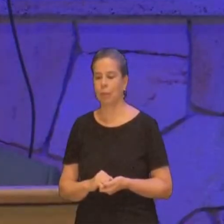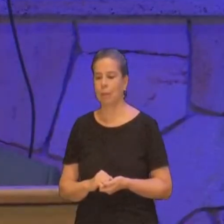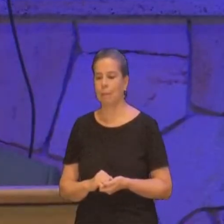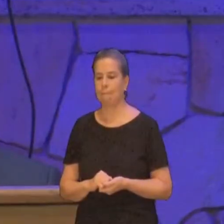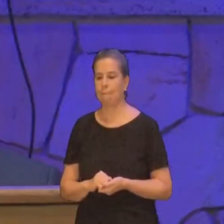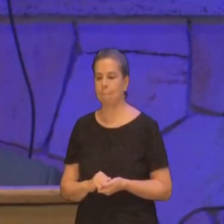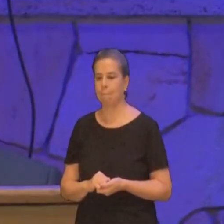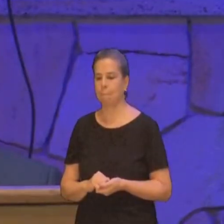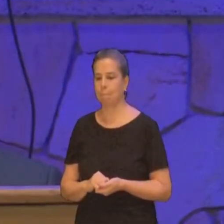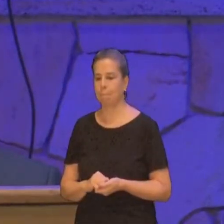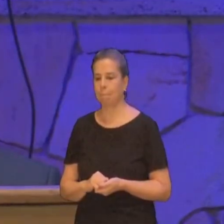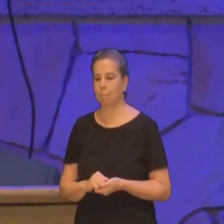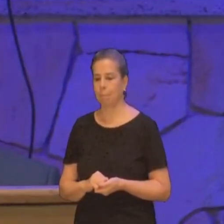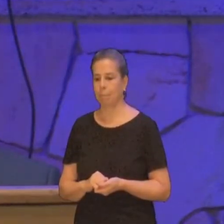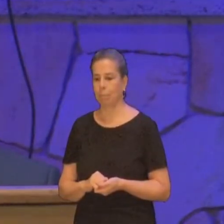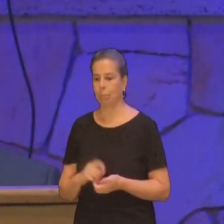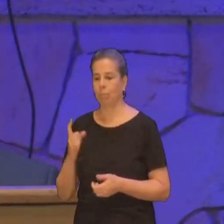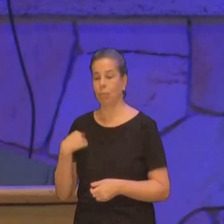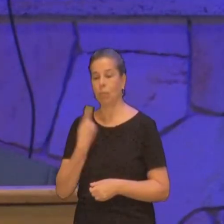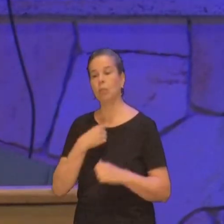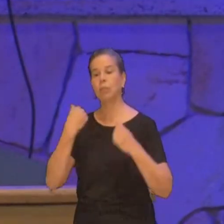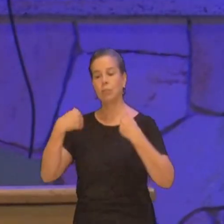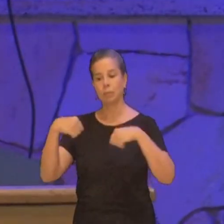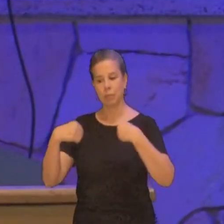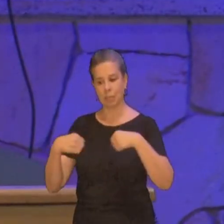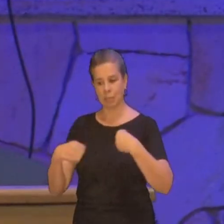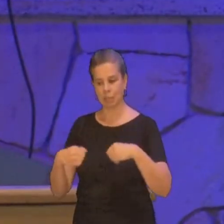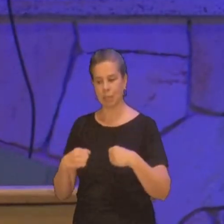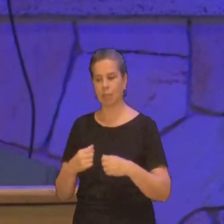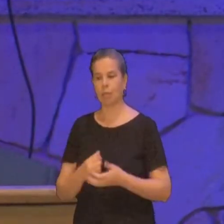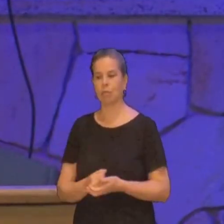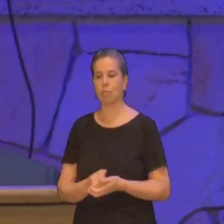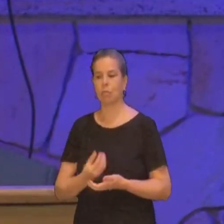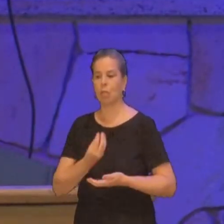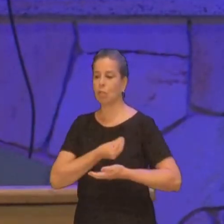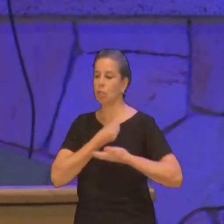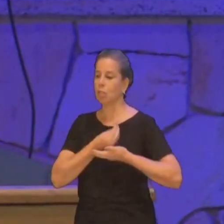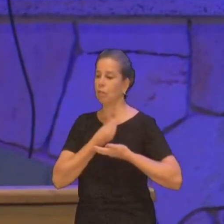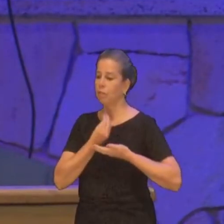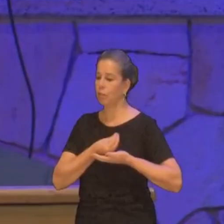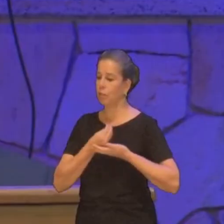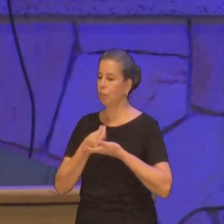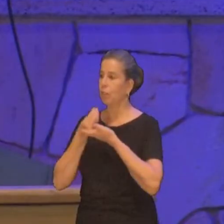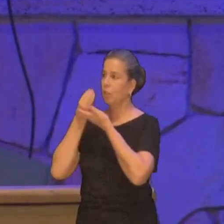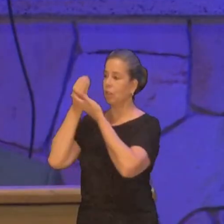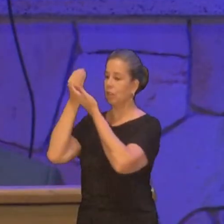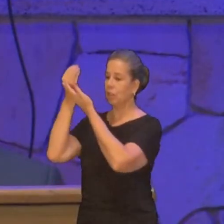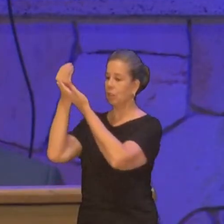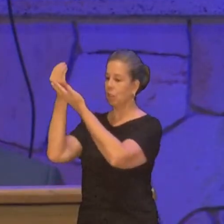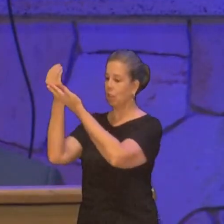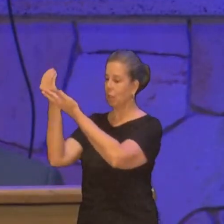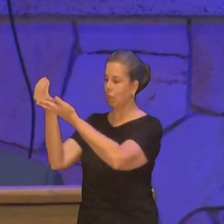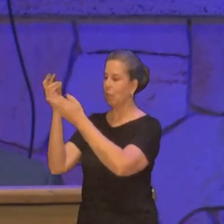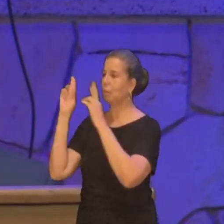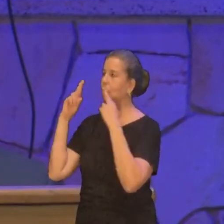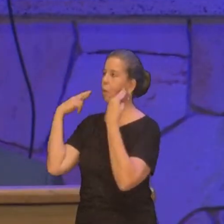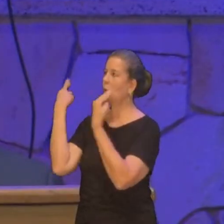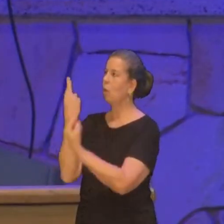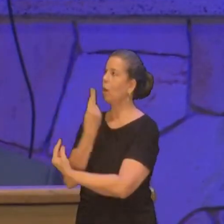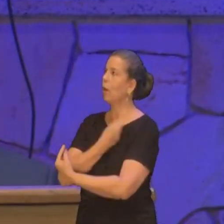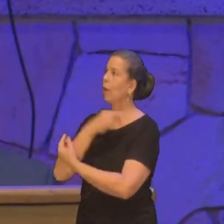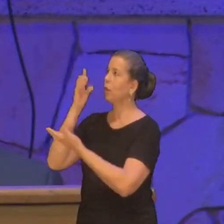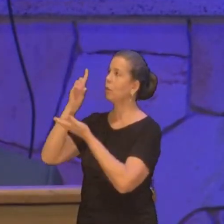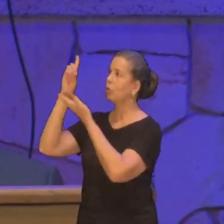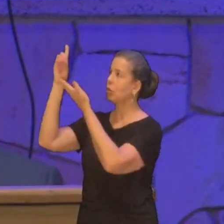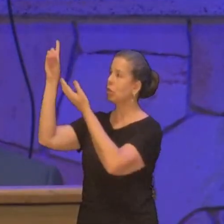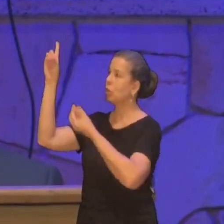essa. Nós precisamos entregar a nossa vida para o reino de Deus. E